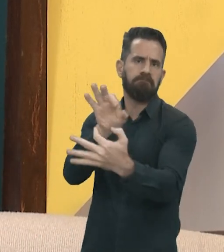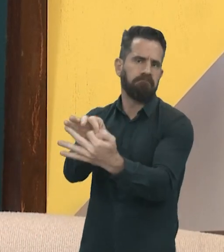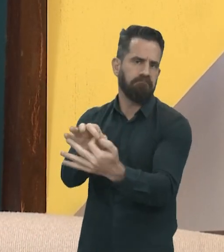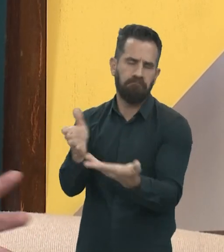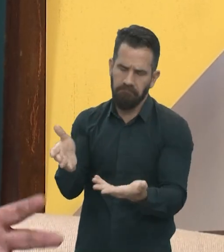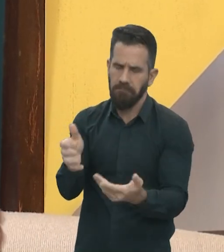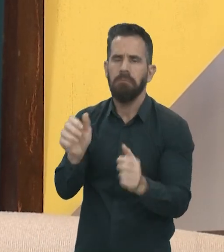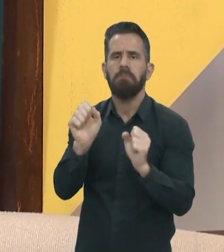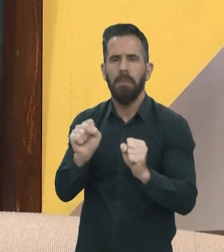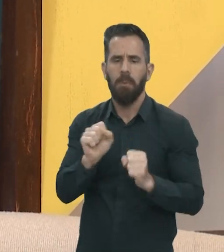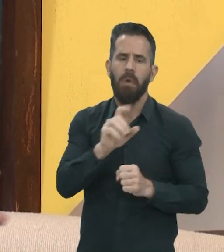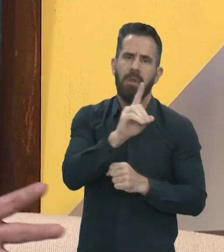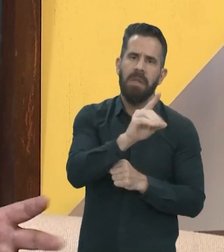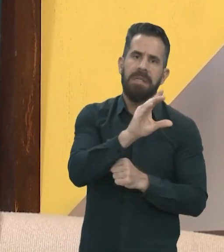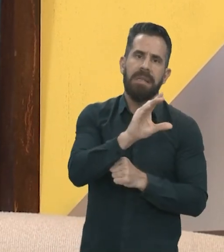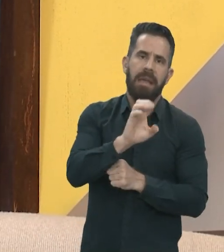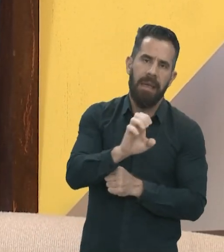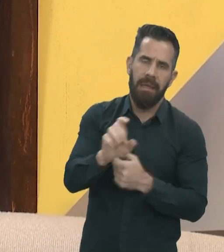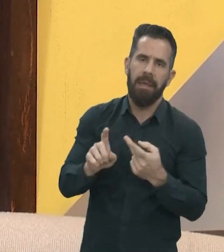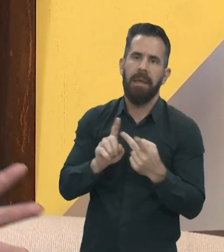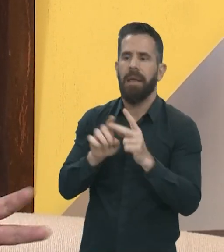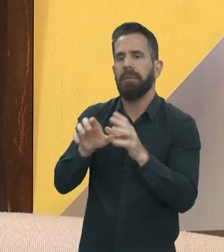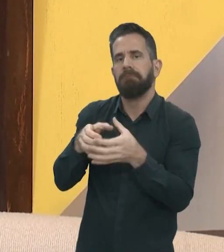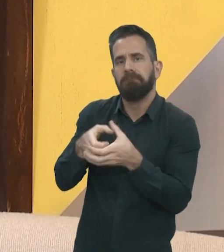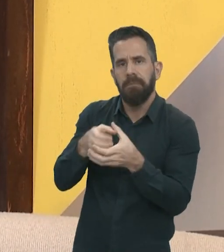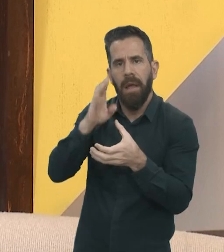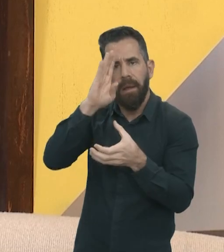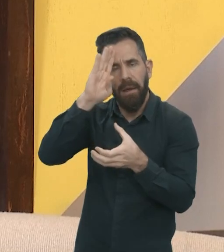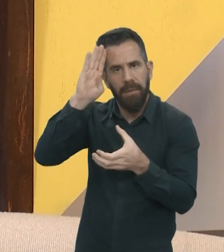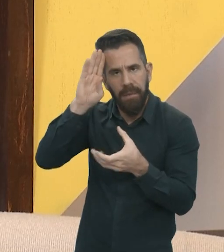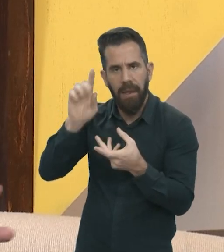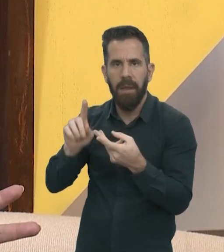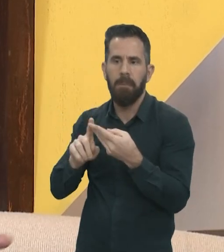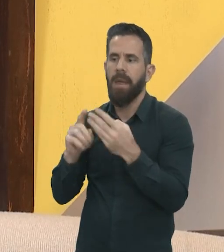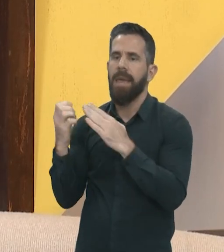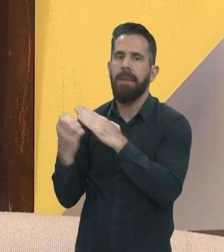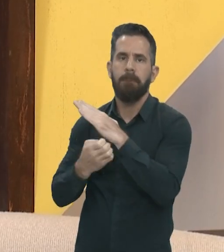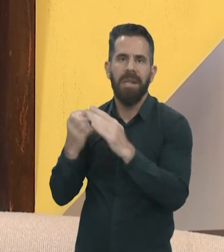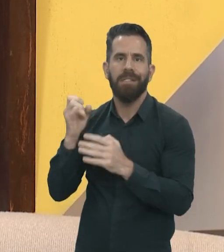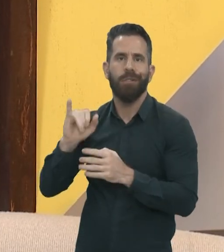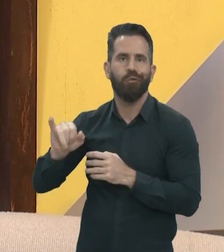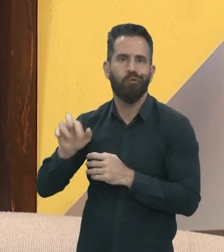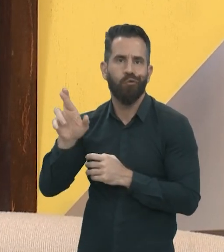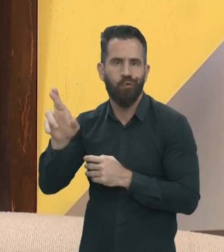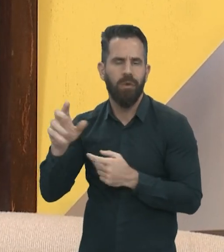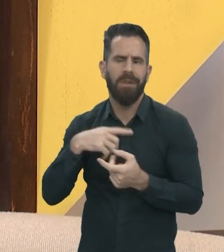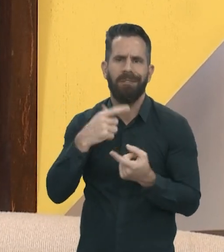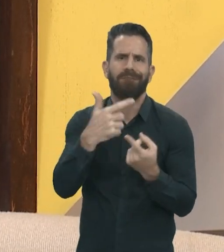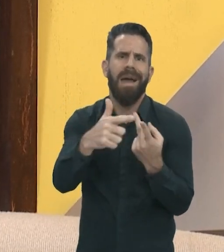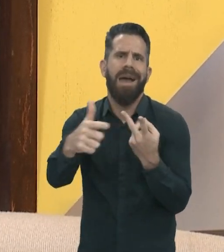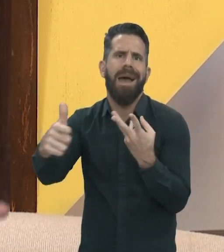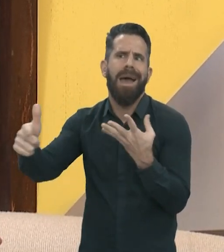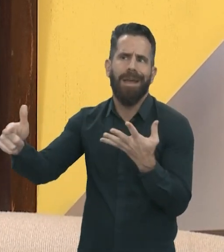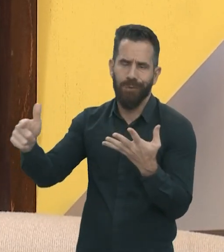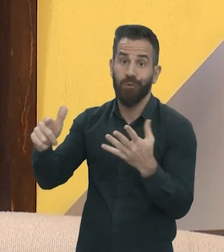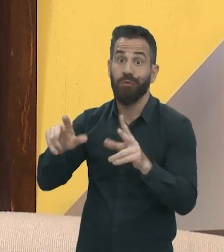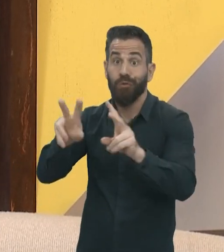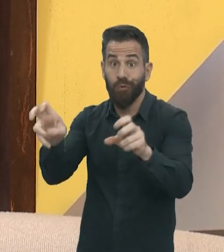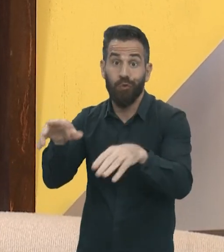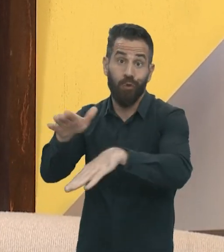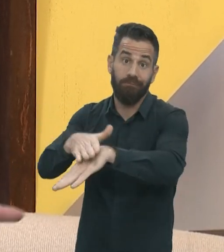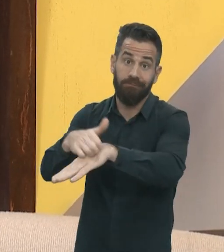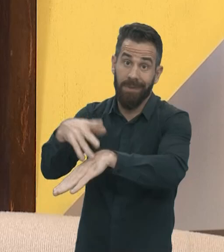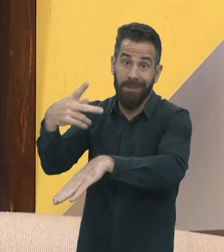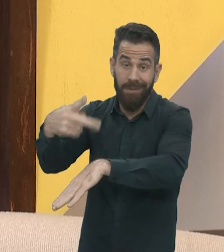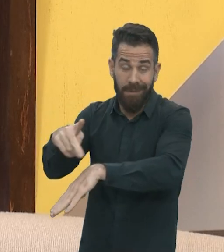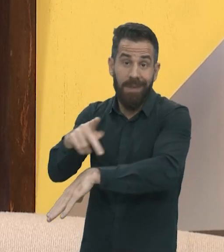o DCE, os centros acadêmicos, as ligas acadêmicas, as empresas juniores e os diferentes coletivos organizados de estudantes. A gente consegue fazer